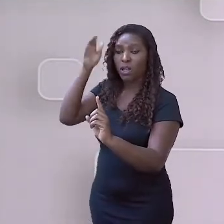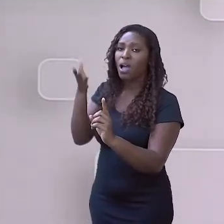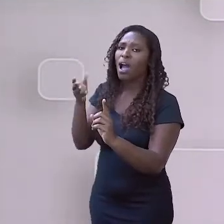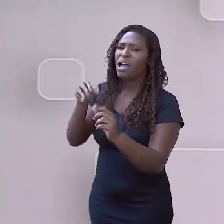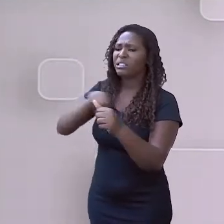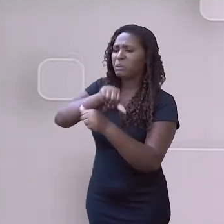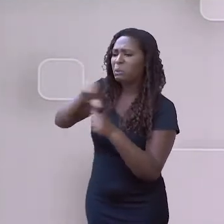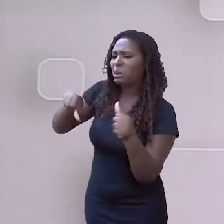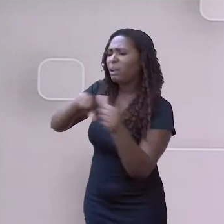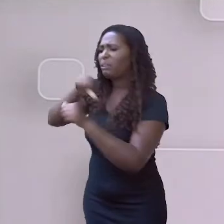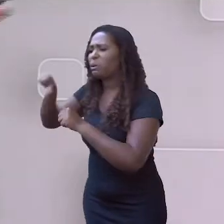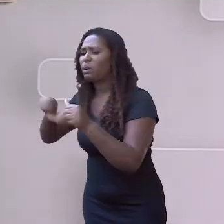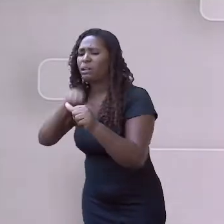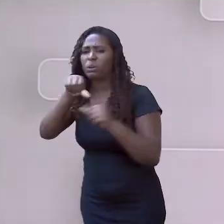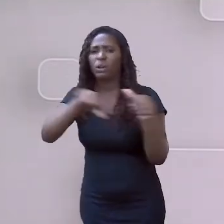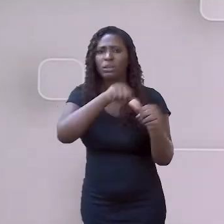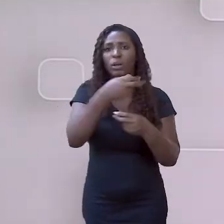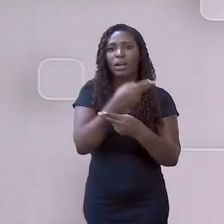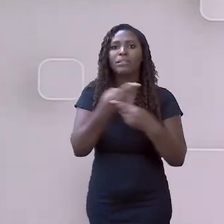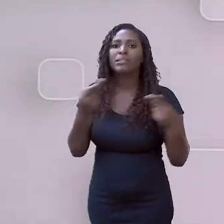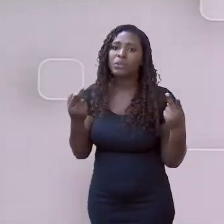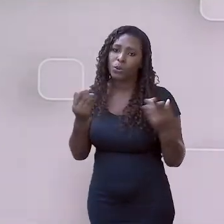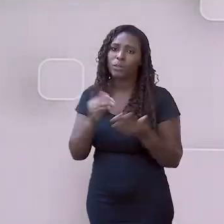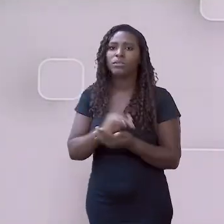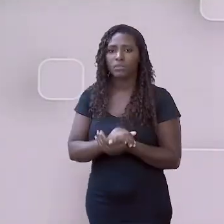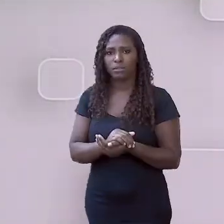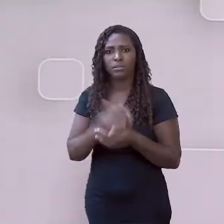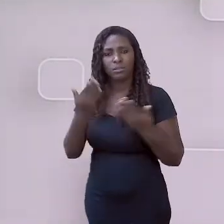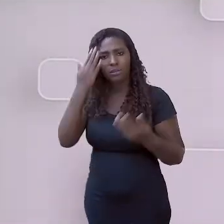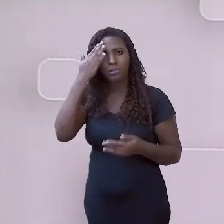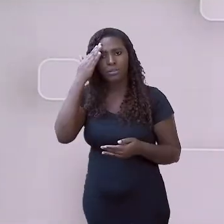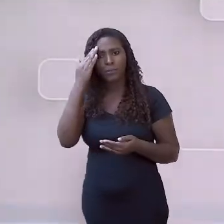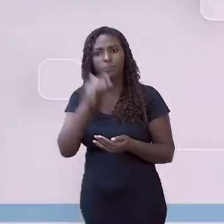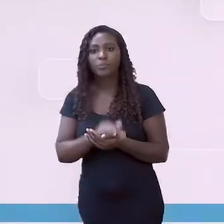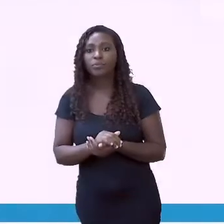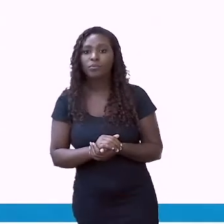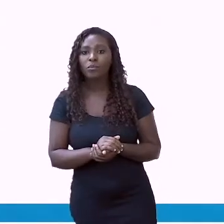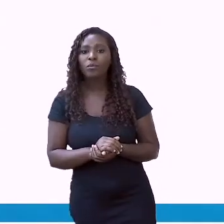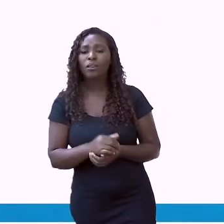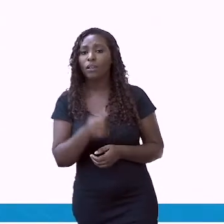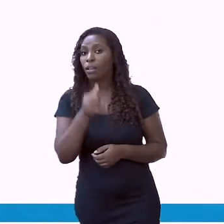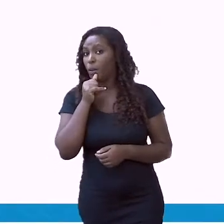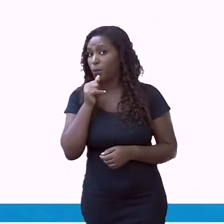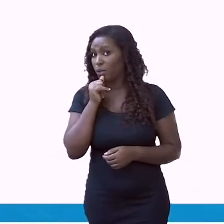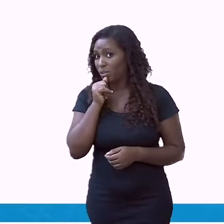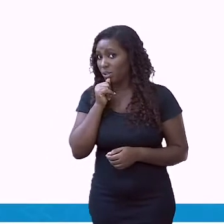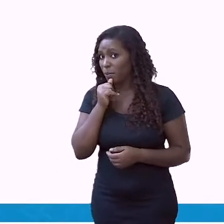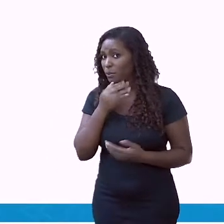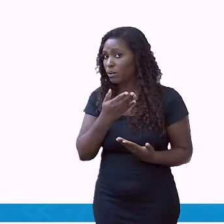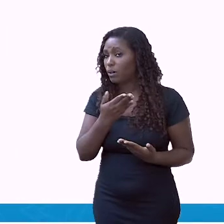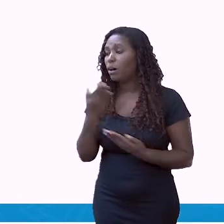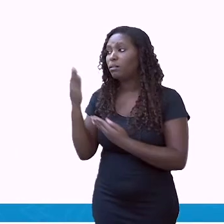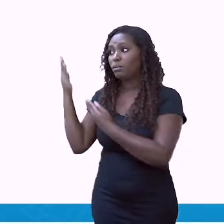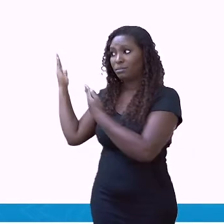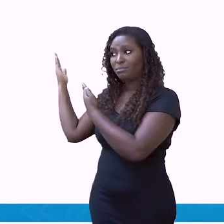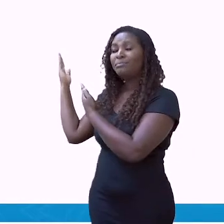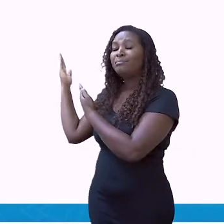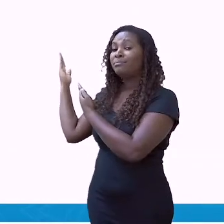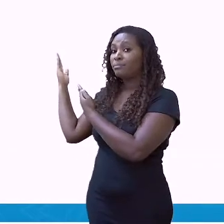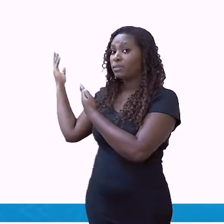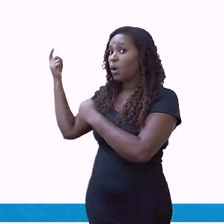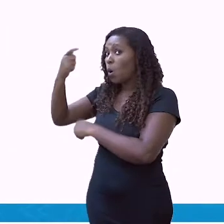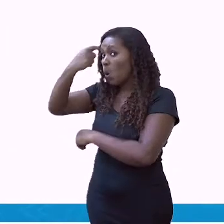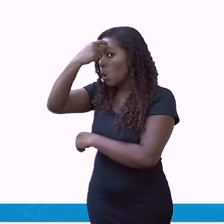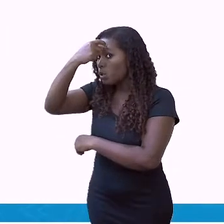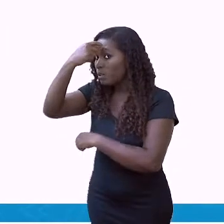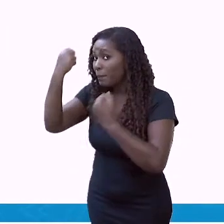gerando? Será que nós vamos ter que voltar para mudar os nossos hábitos? Vamos ter que esperar isso aqui